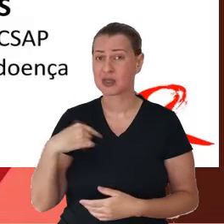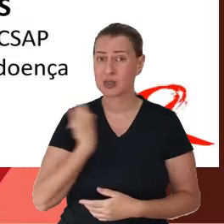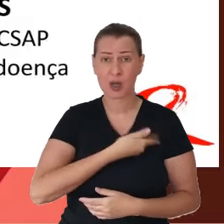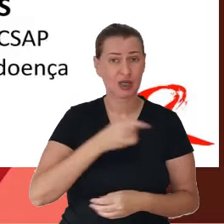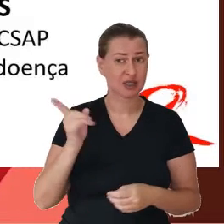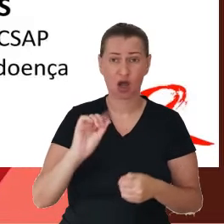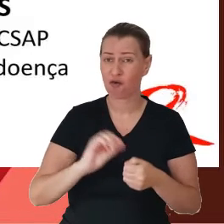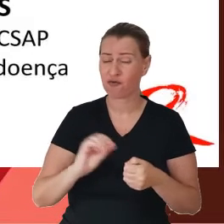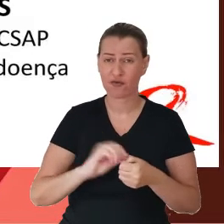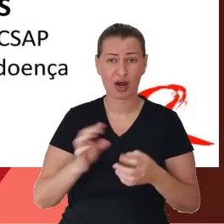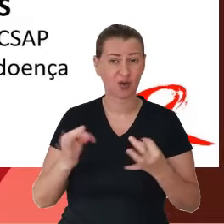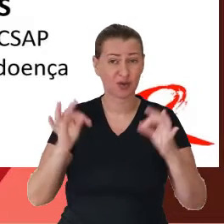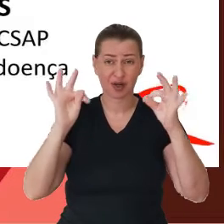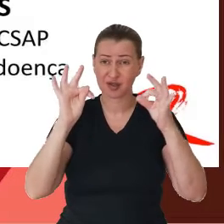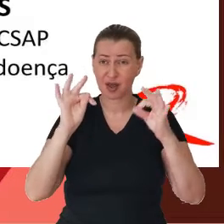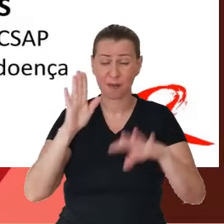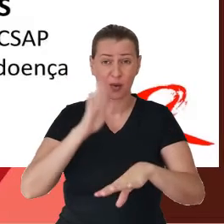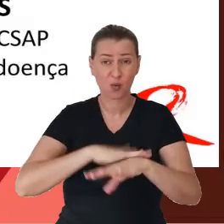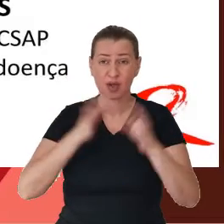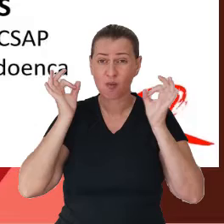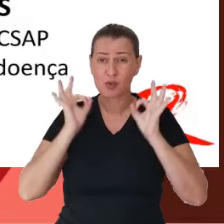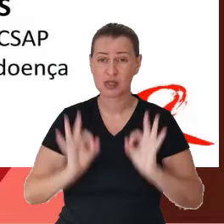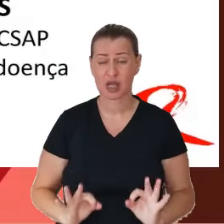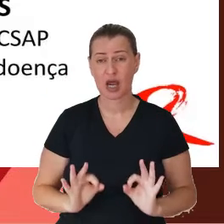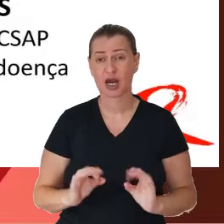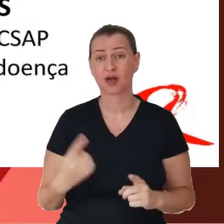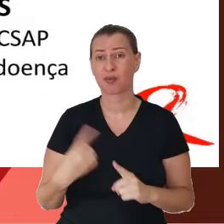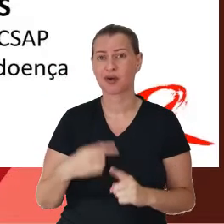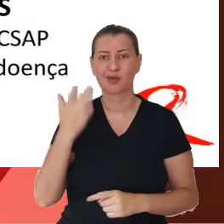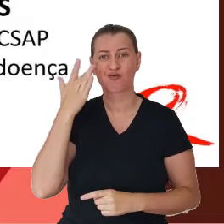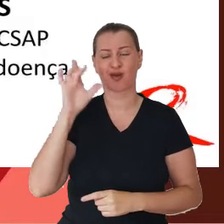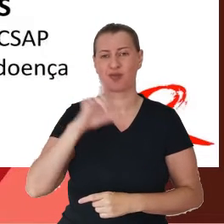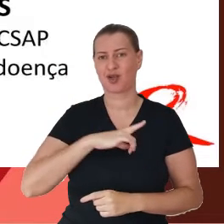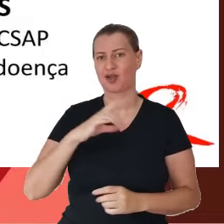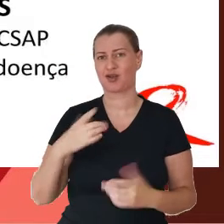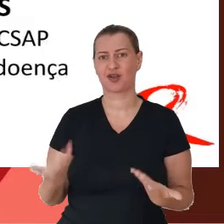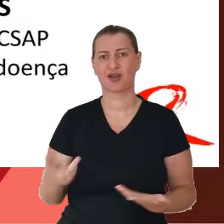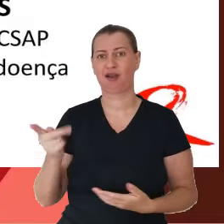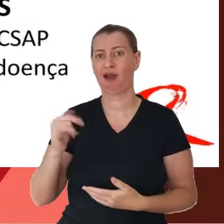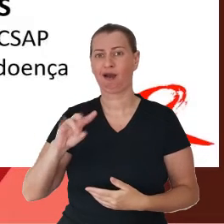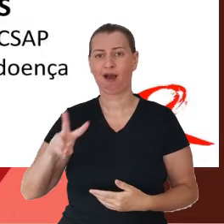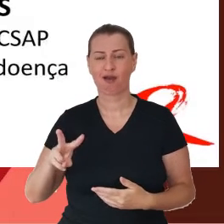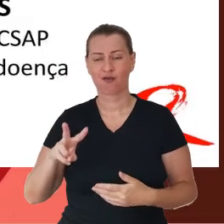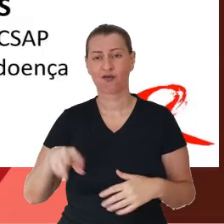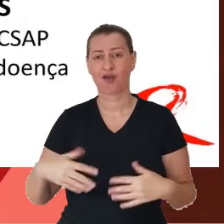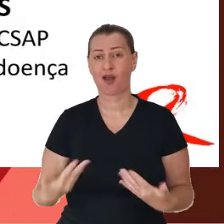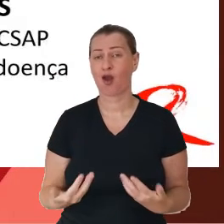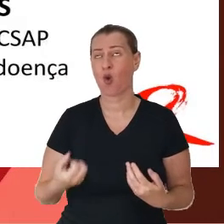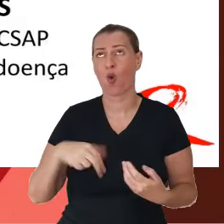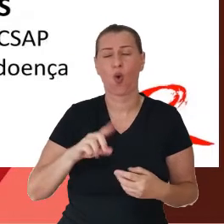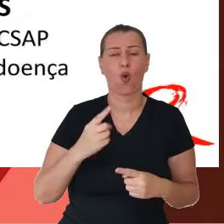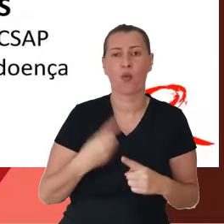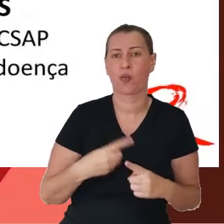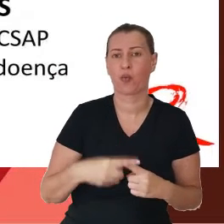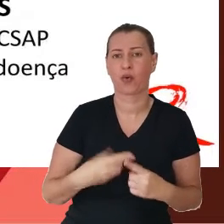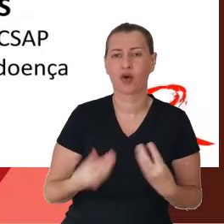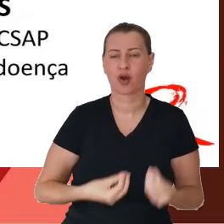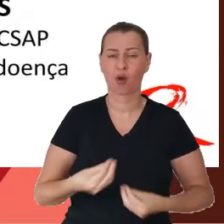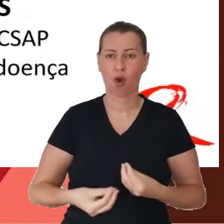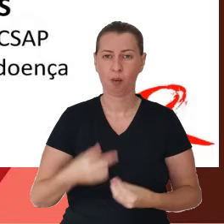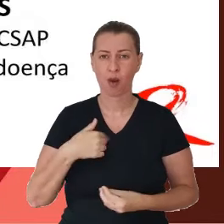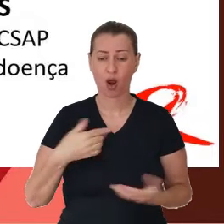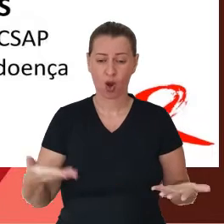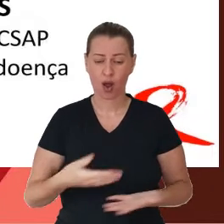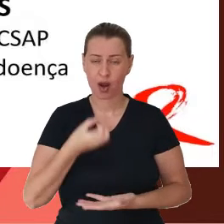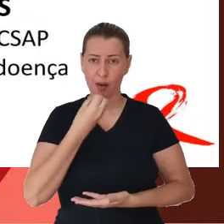faz o tratamento em tempo oportuno, né, ou porque nem sabia que tinha o vírus, ou porque, como eu estou bem